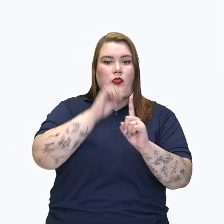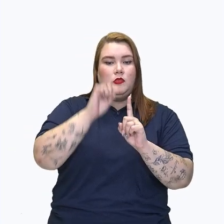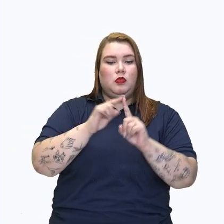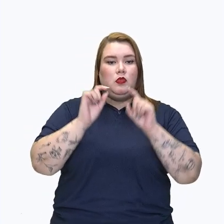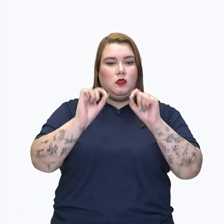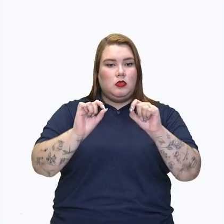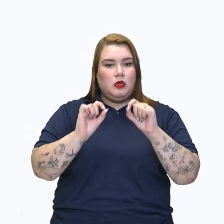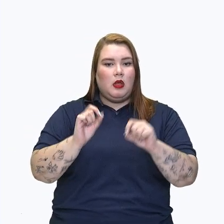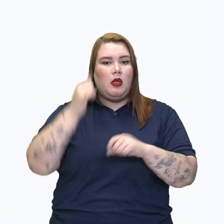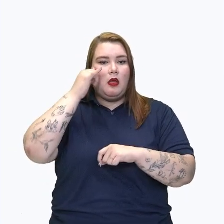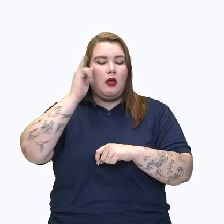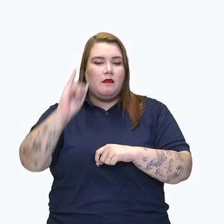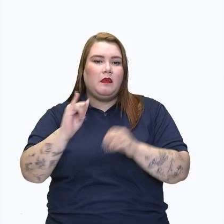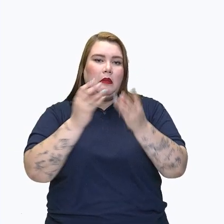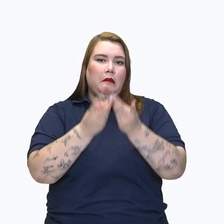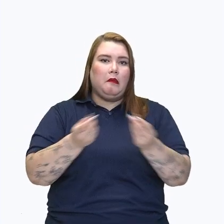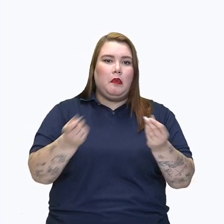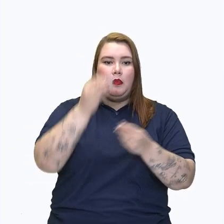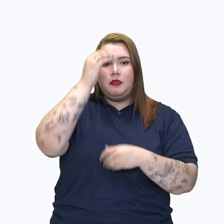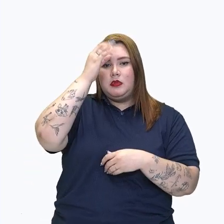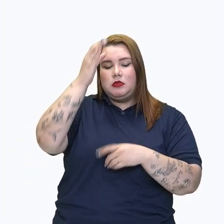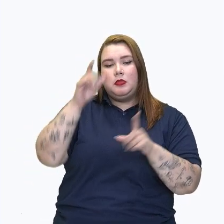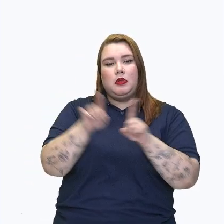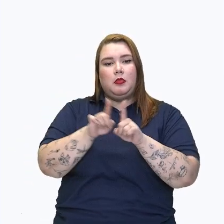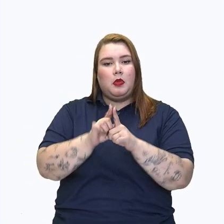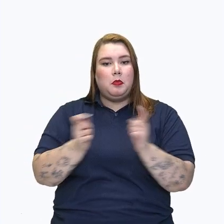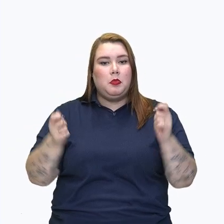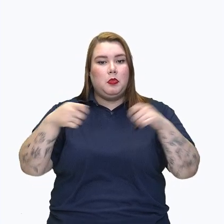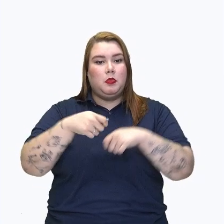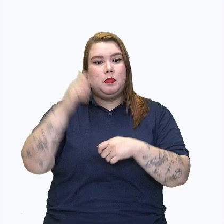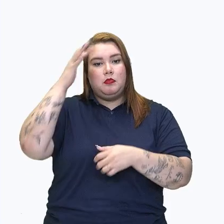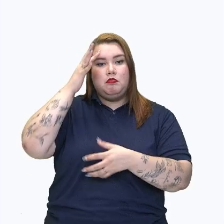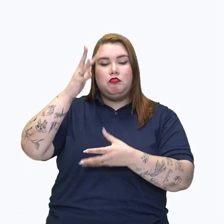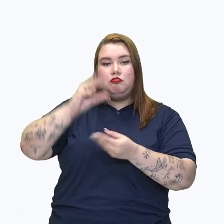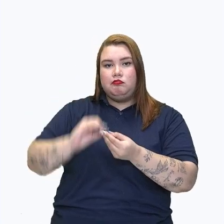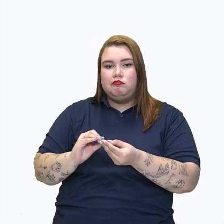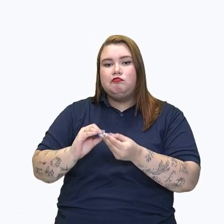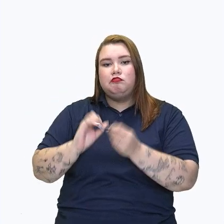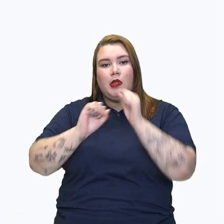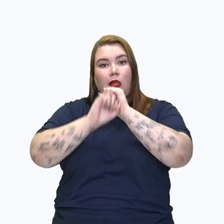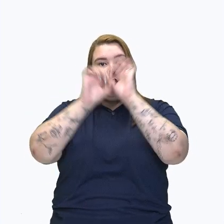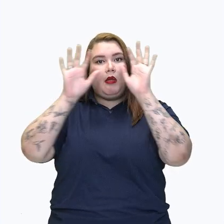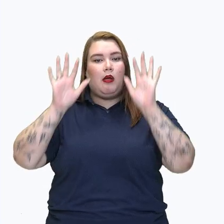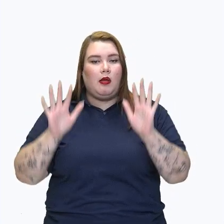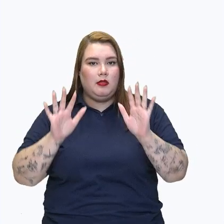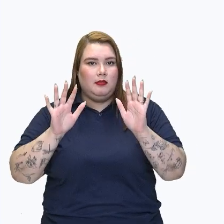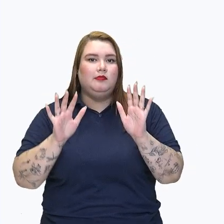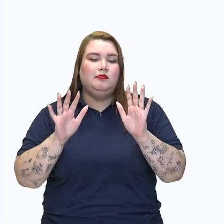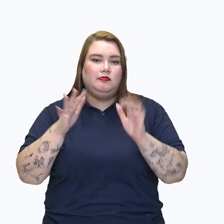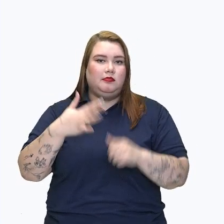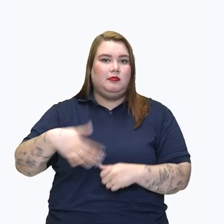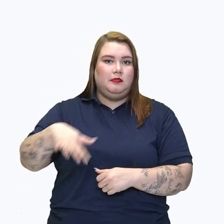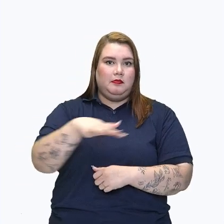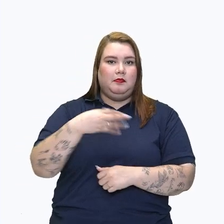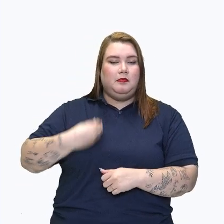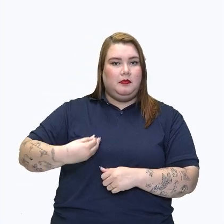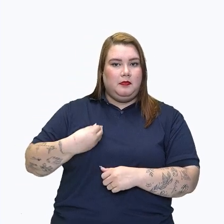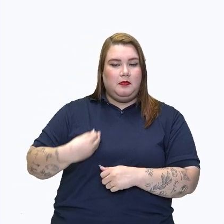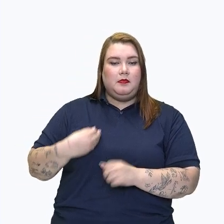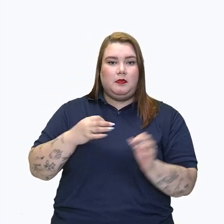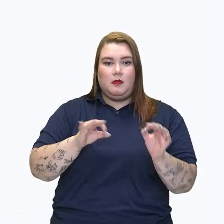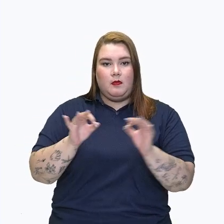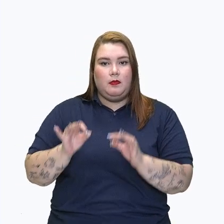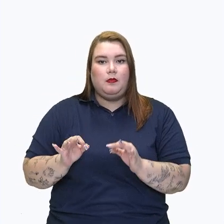a fragmentação dos saberes e possibilitar uma compreensão mais ampla e significativa da realidade,